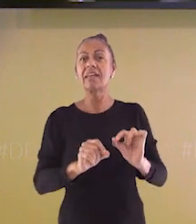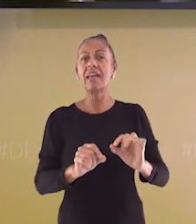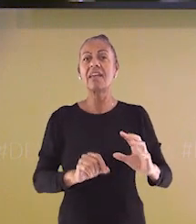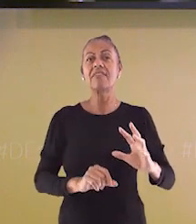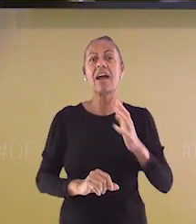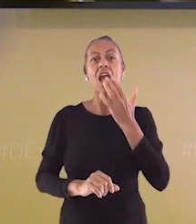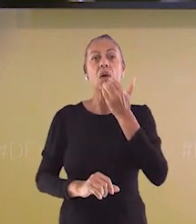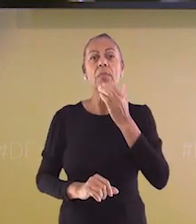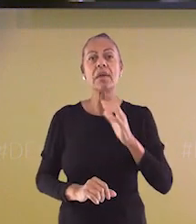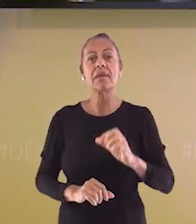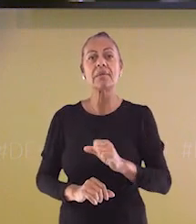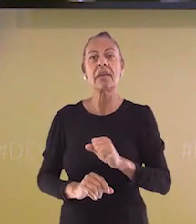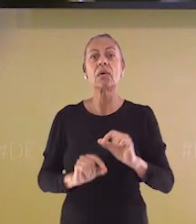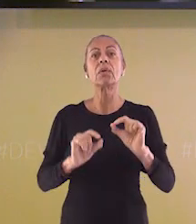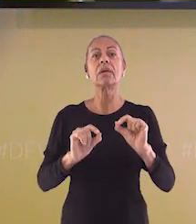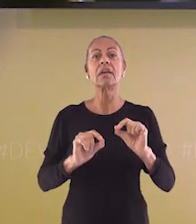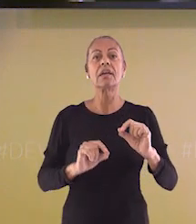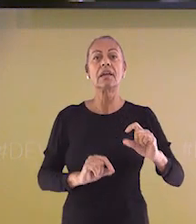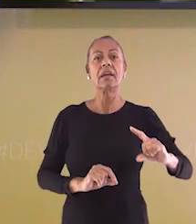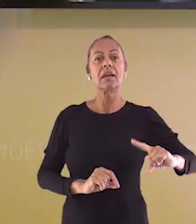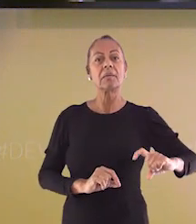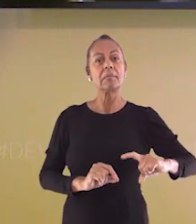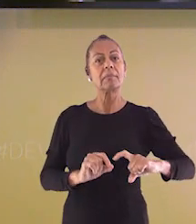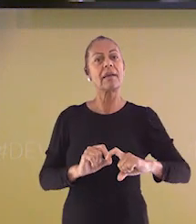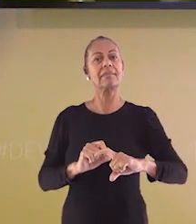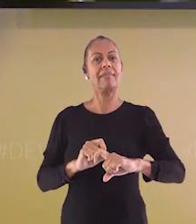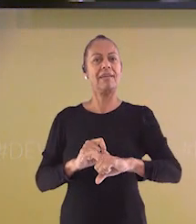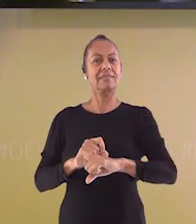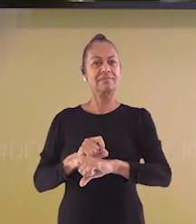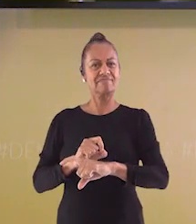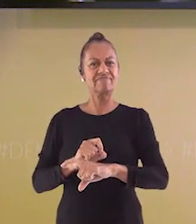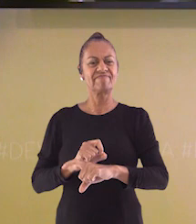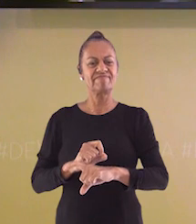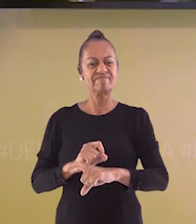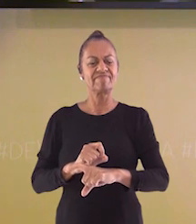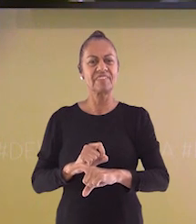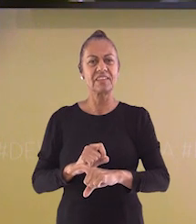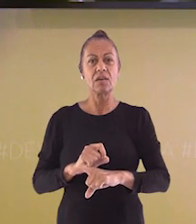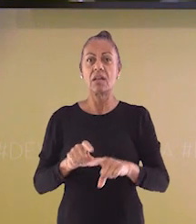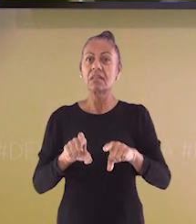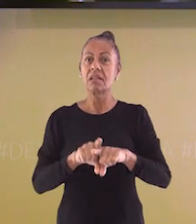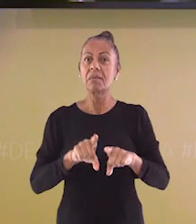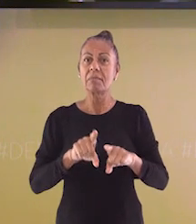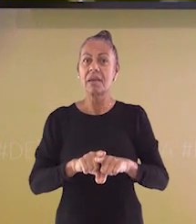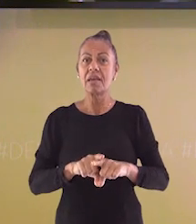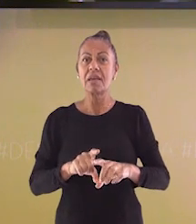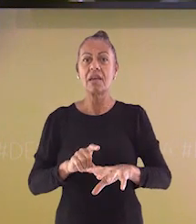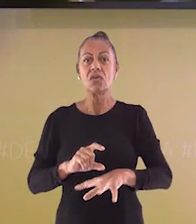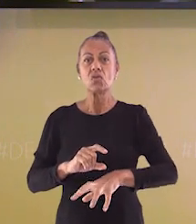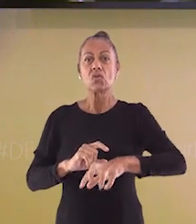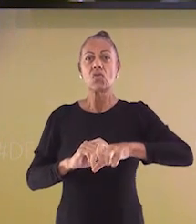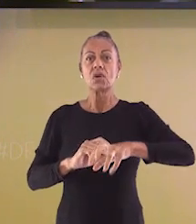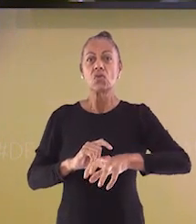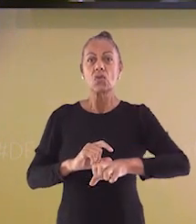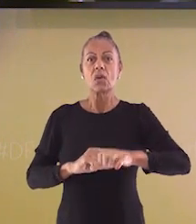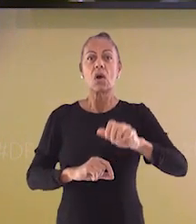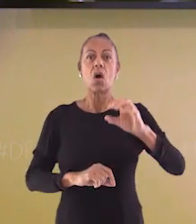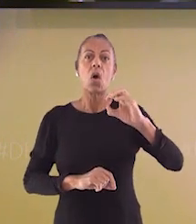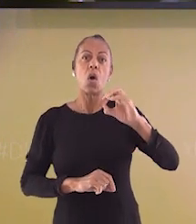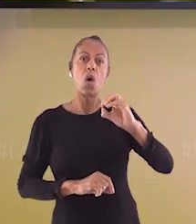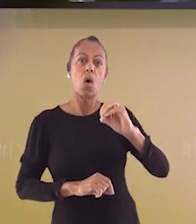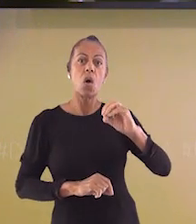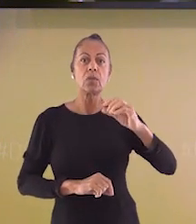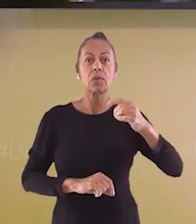elas consomem essas algas mortas, elas consomem também o oxigênio da água. Então, as algas morrem lá